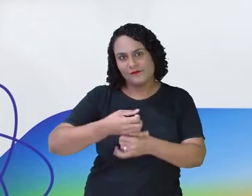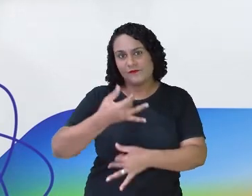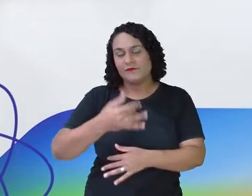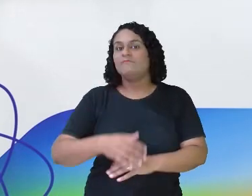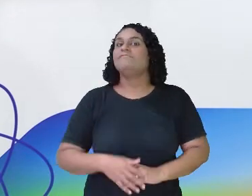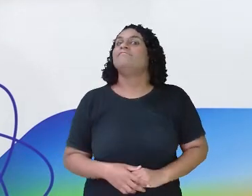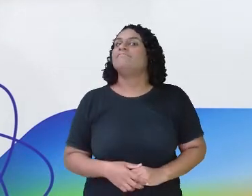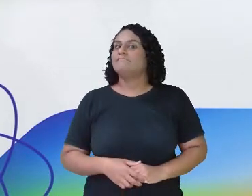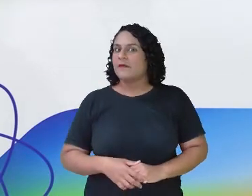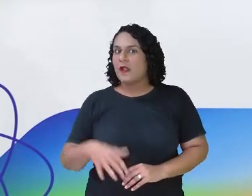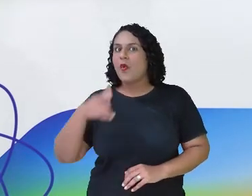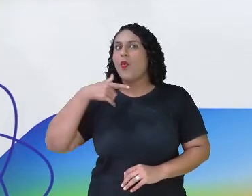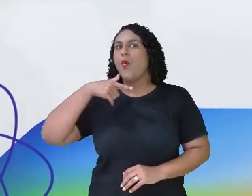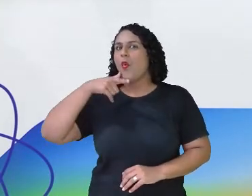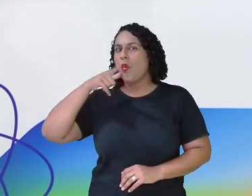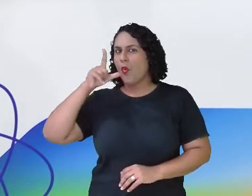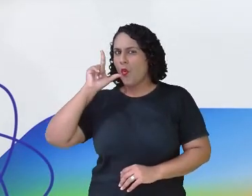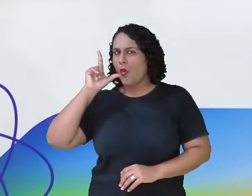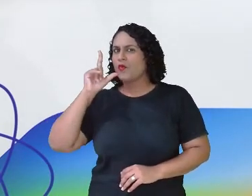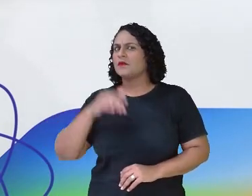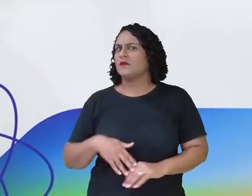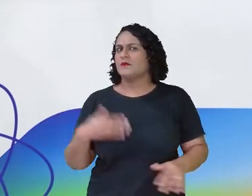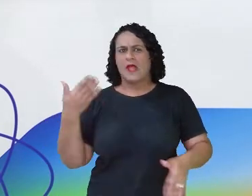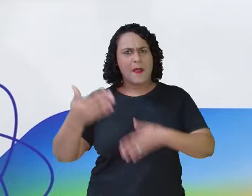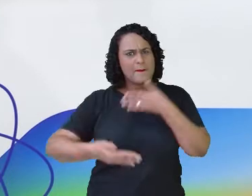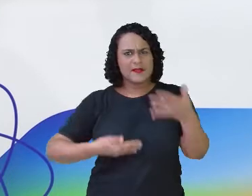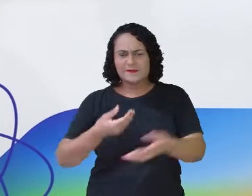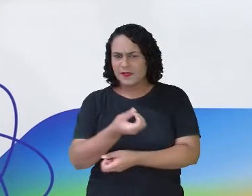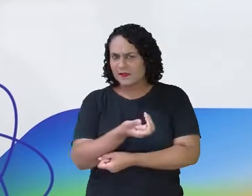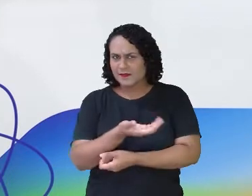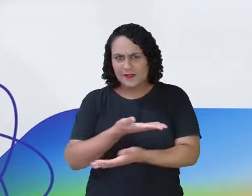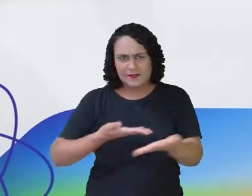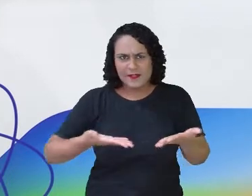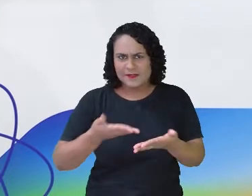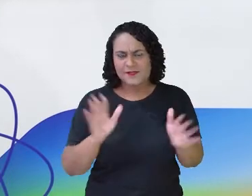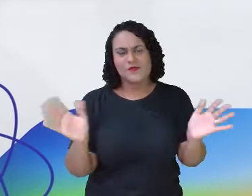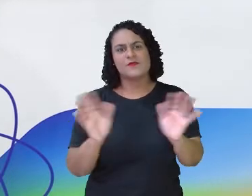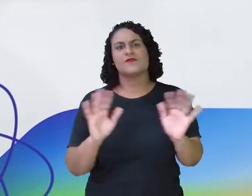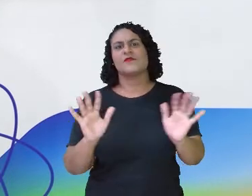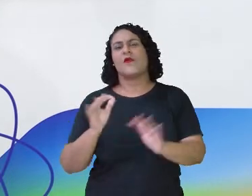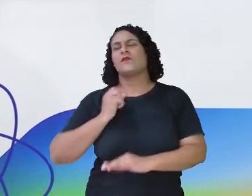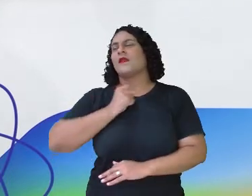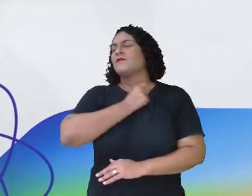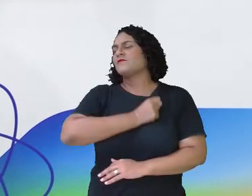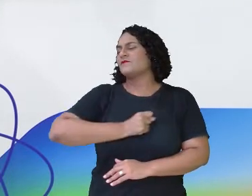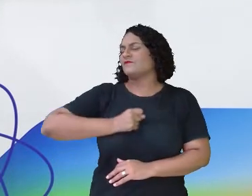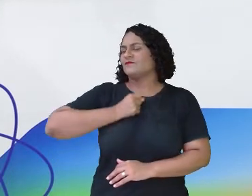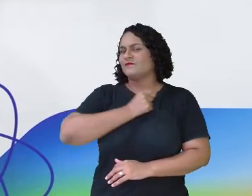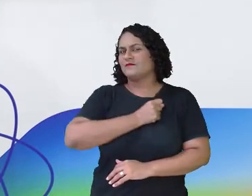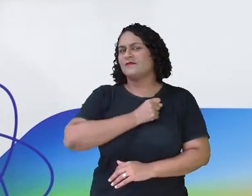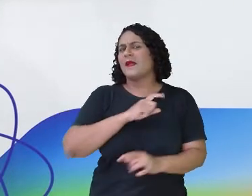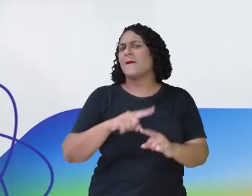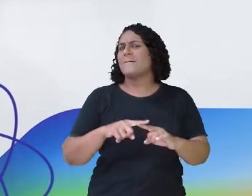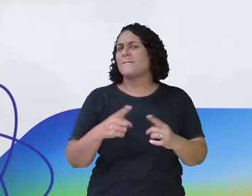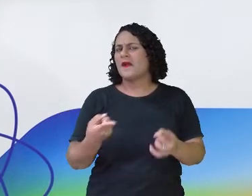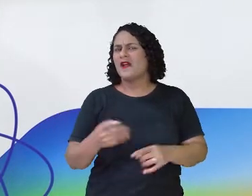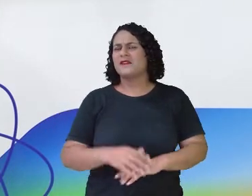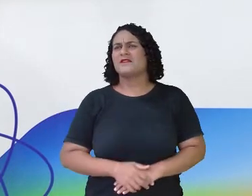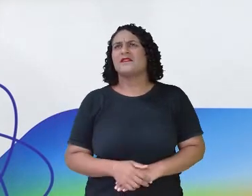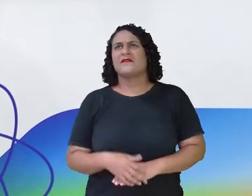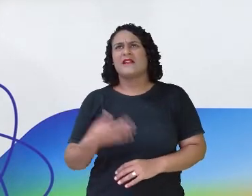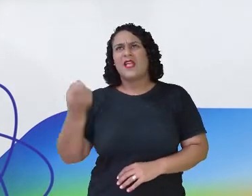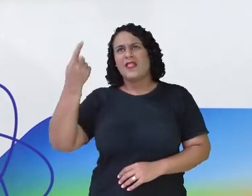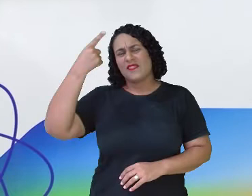ontem não estava com a gente na interação e deixou saudade, mas ela não quis fazer isso muitos dias, né? Ela estava fazendo